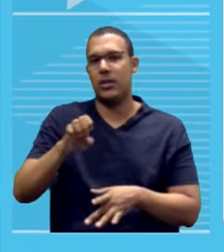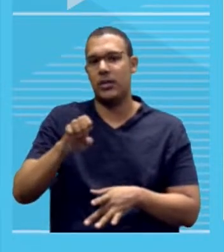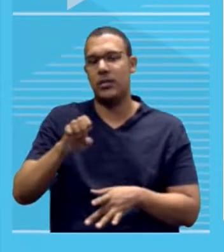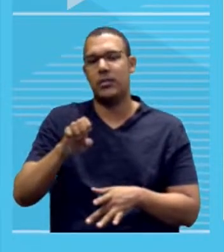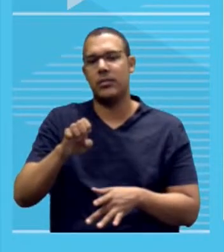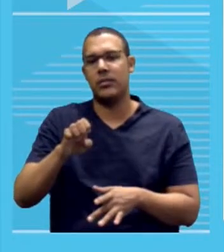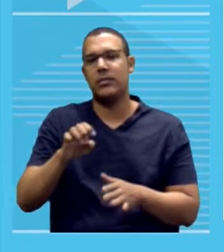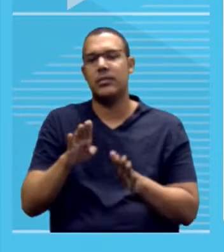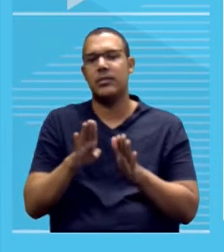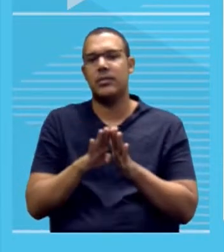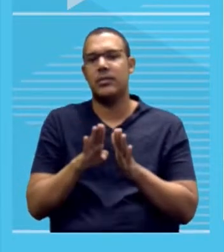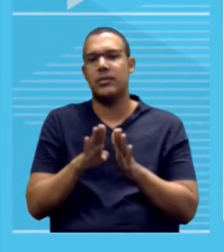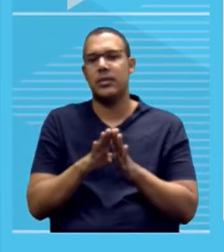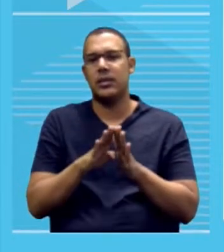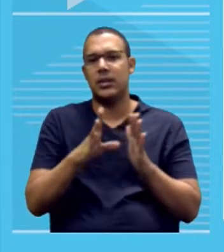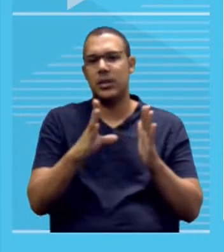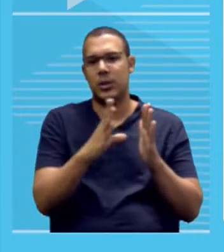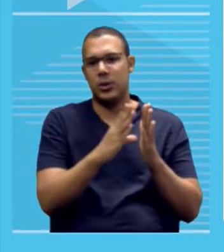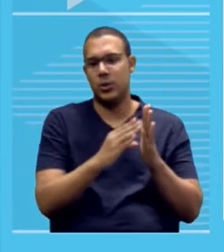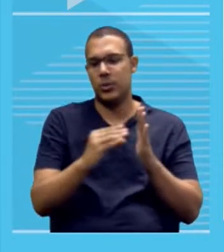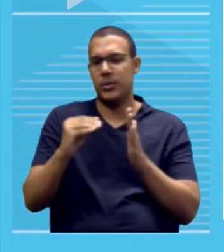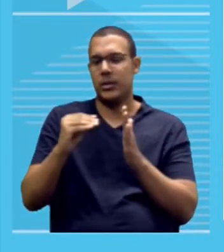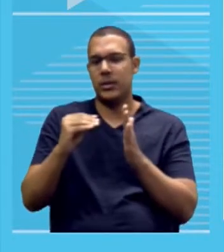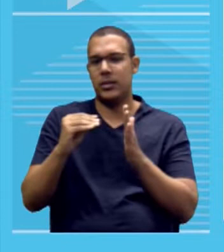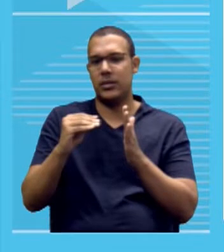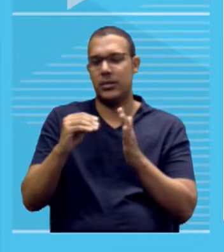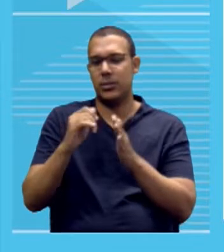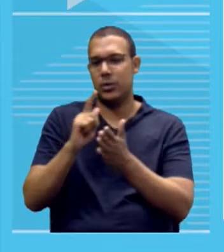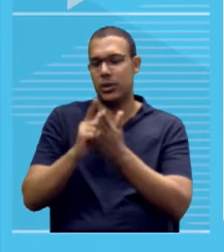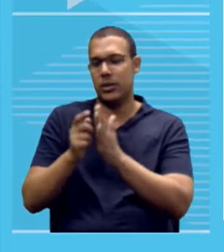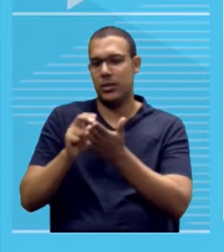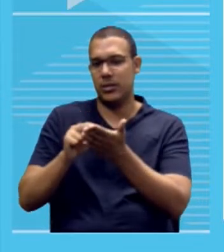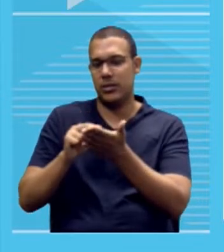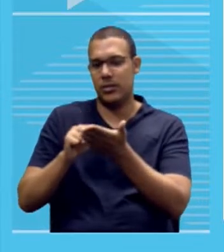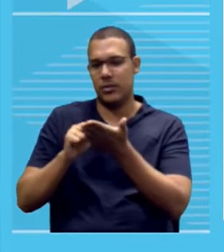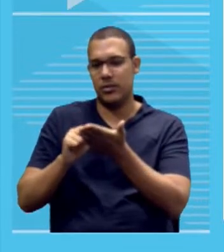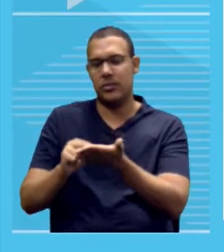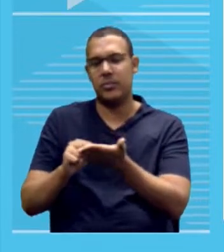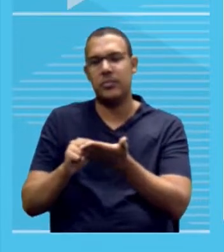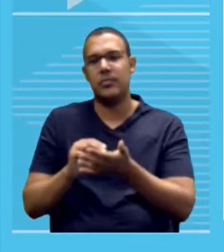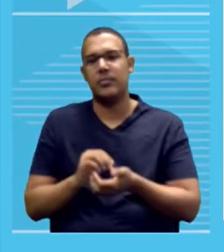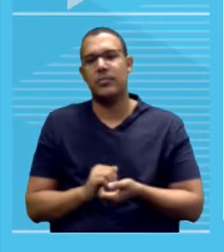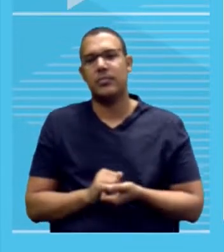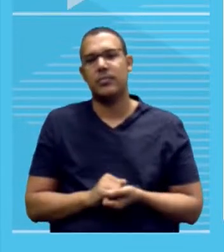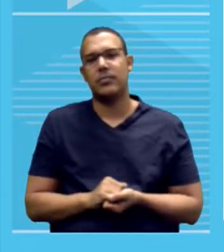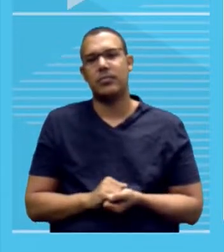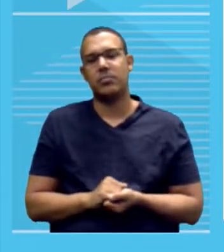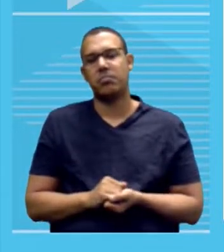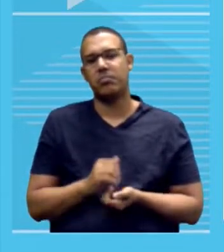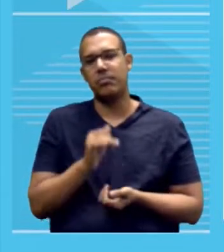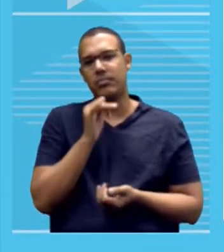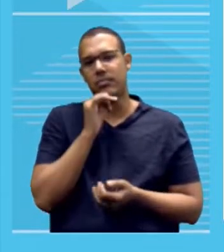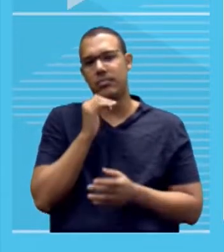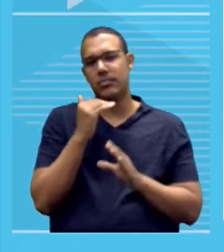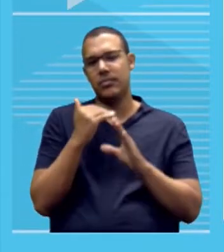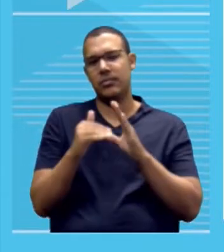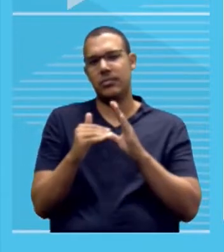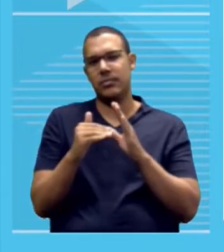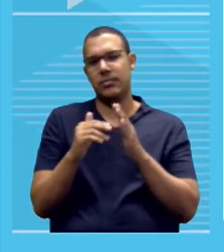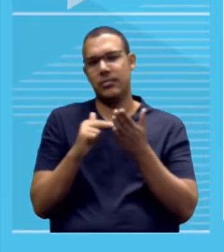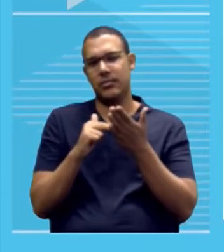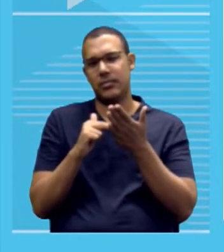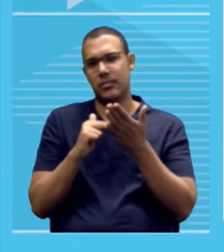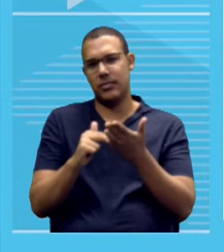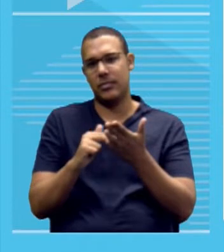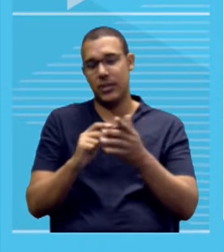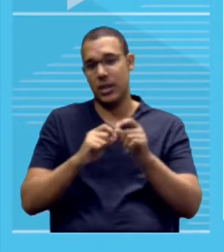Eles foram inspirados no gênero então se você perceber por exemplo no seu e-mail uma cartinha